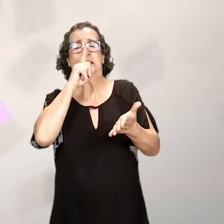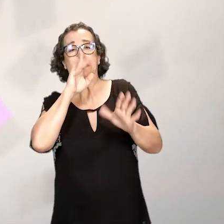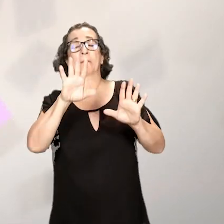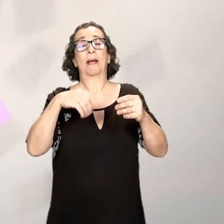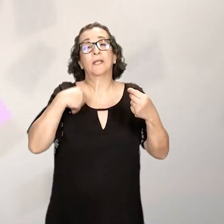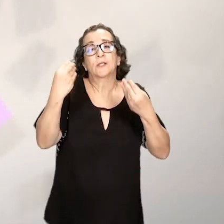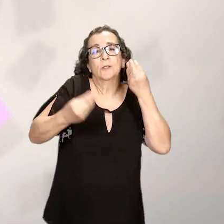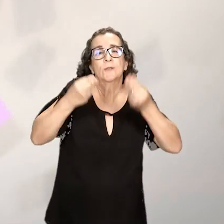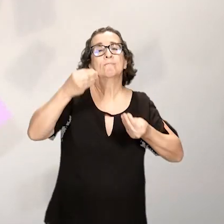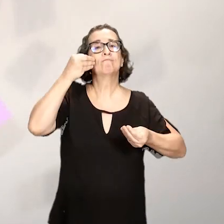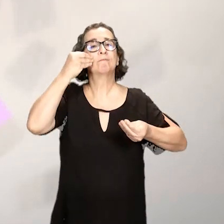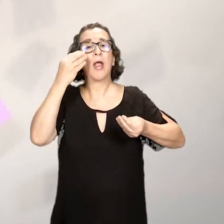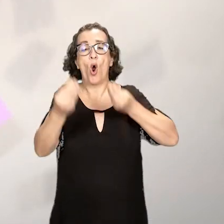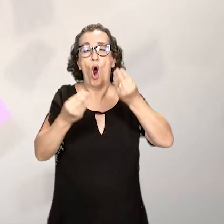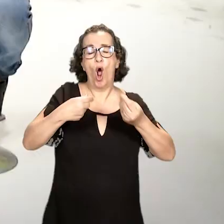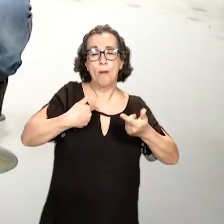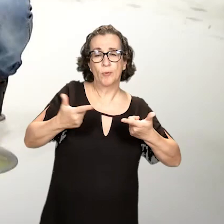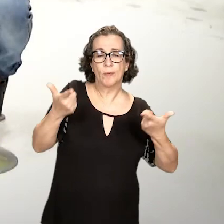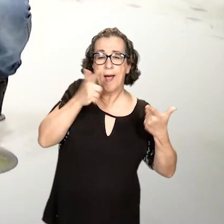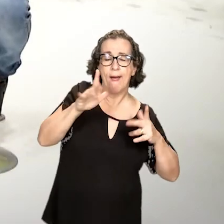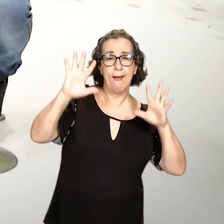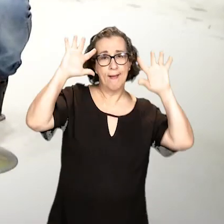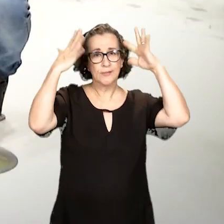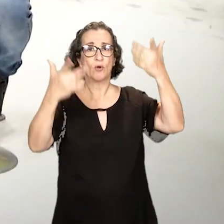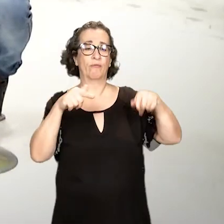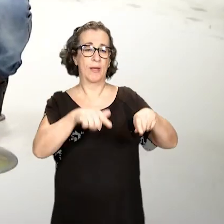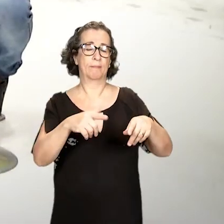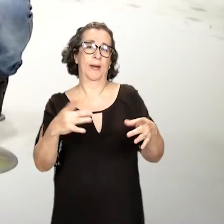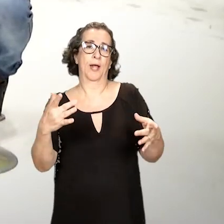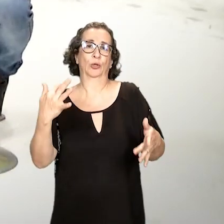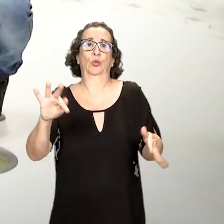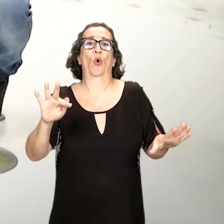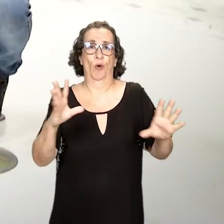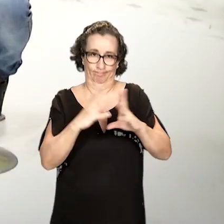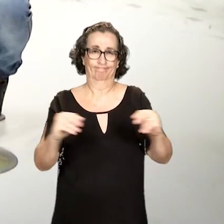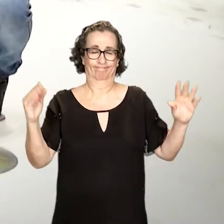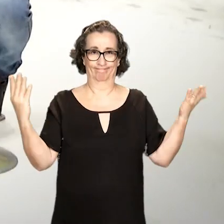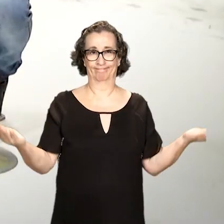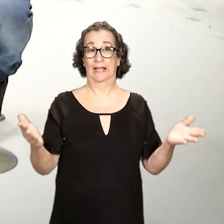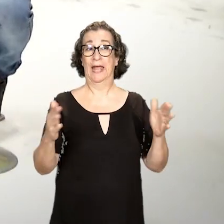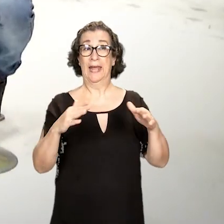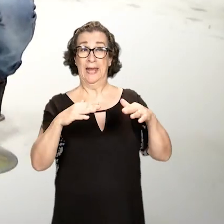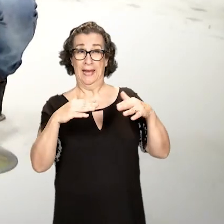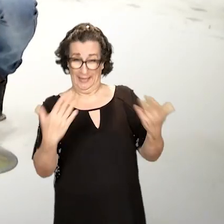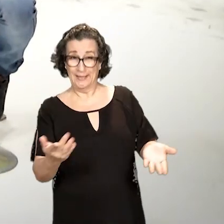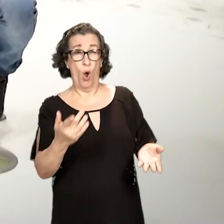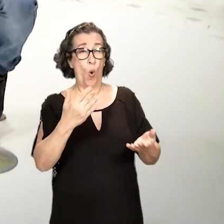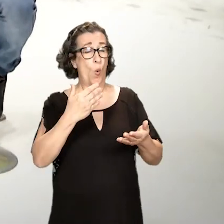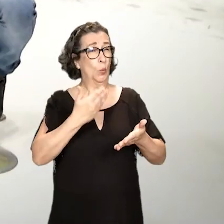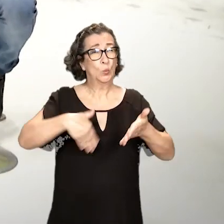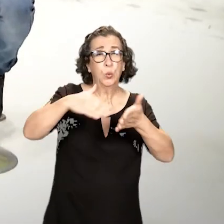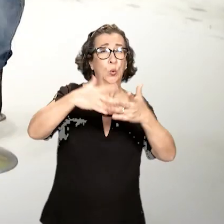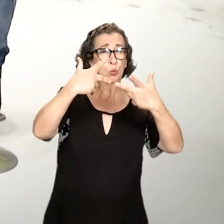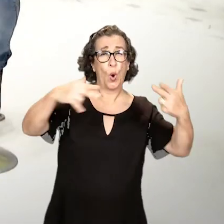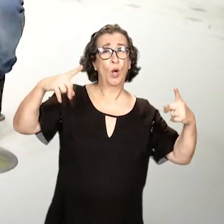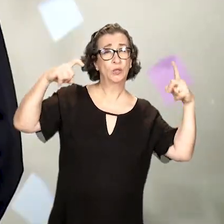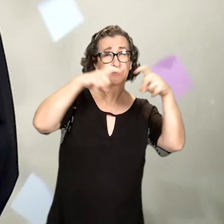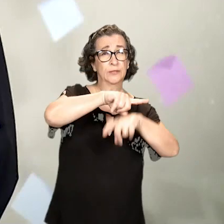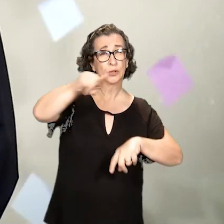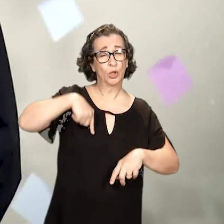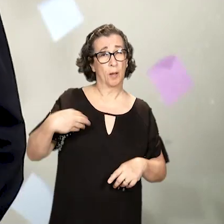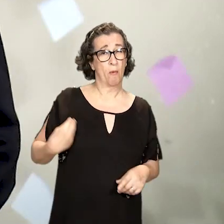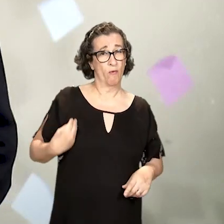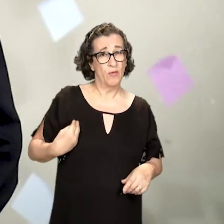caminhos aí para lidar com essa dor de existir então boba apesar de toda a situação difícil que estamos